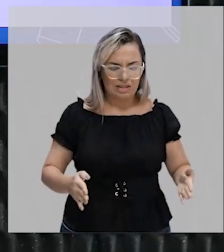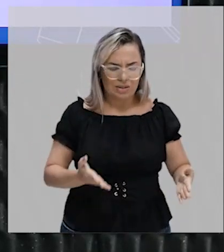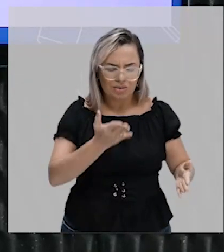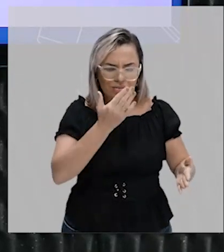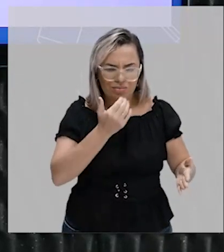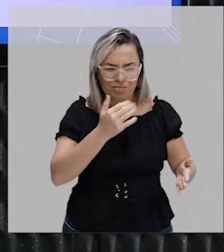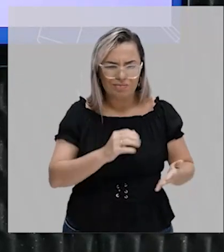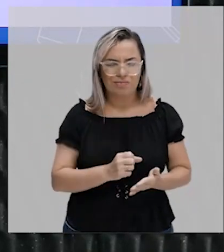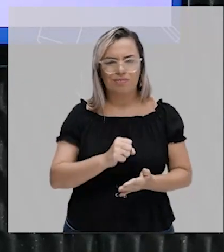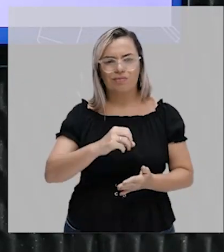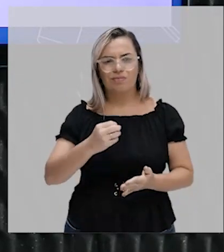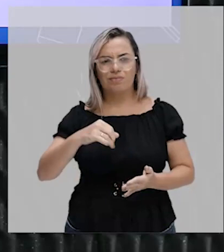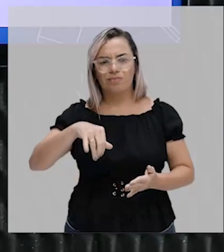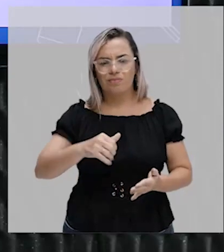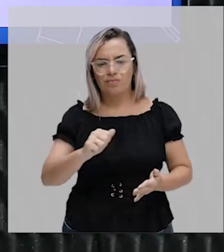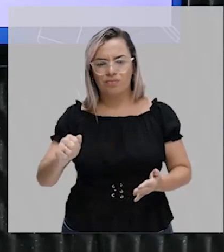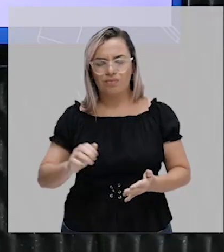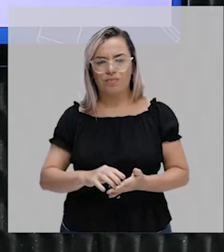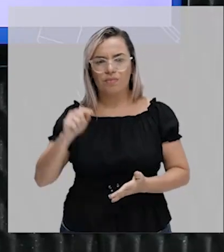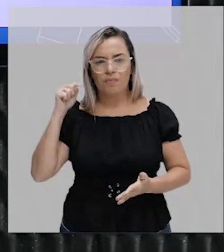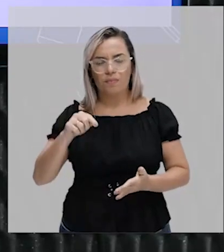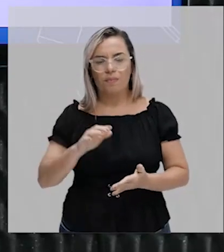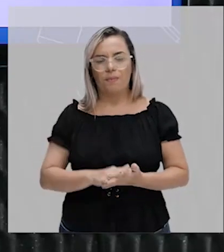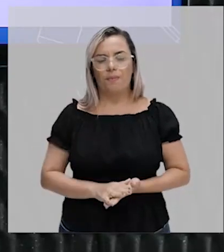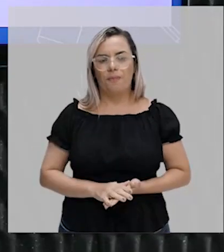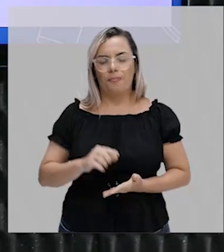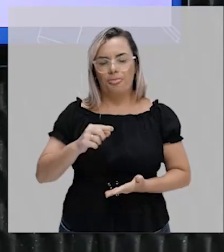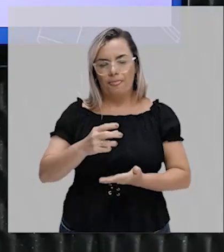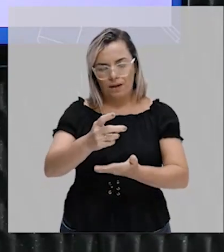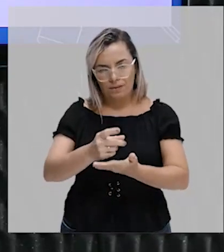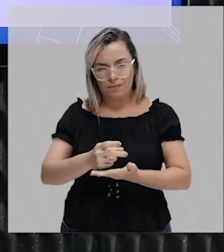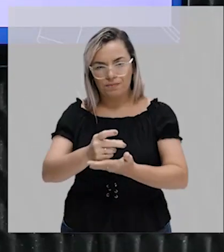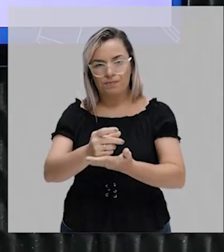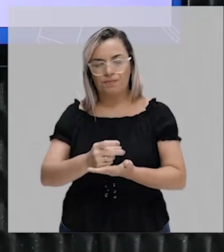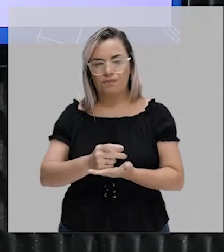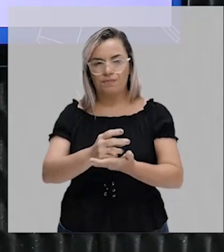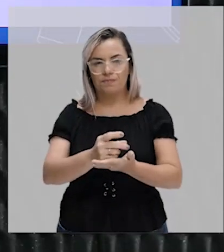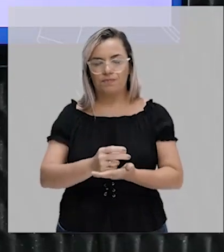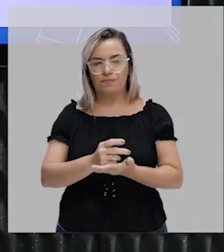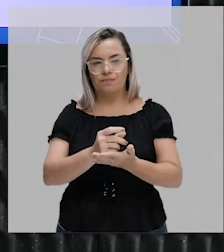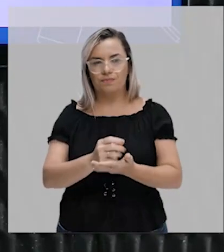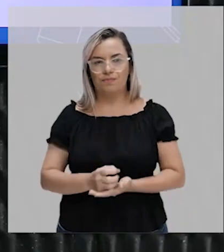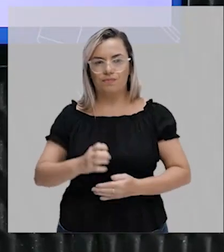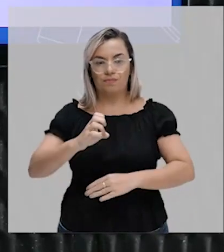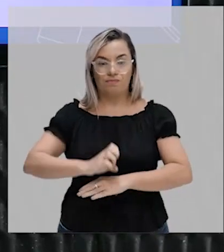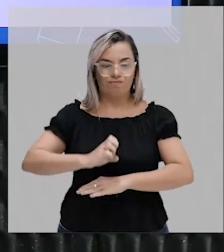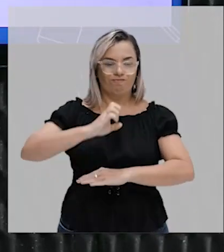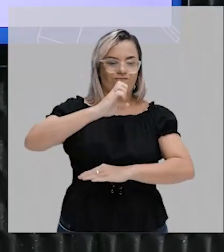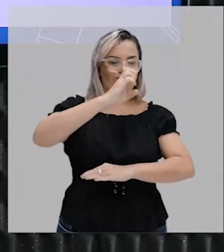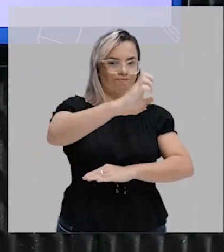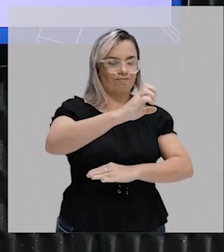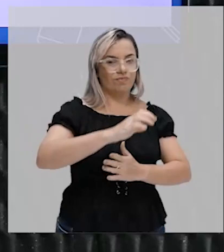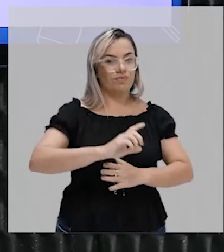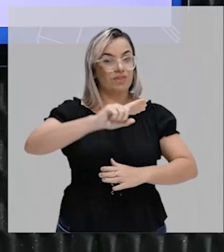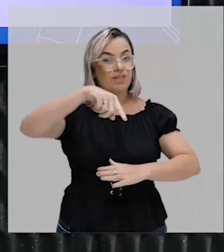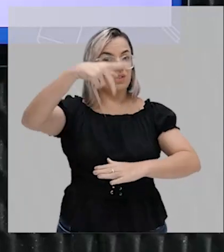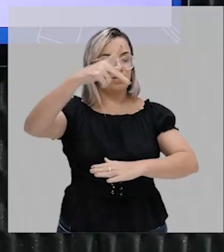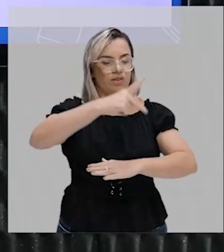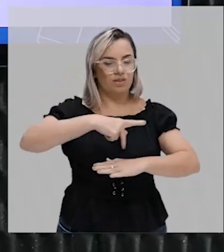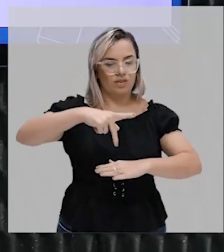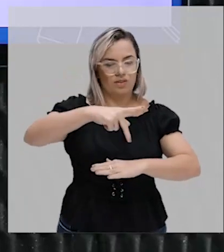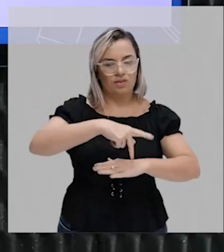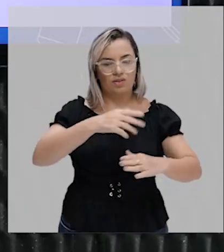não vê a soja assim, né, em produtos. E tem um custo, por quê? Porque essa soja ela é voltada para exportação. Então nós temos a priorização